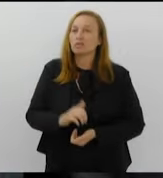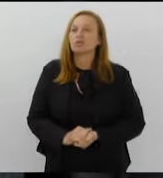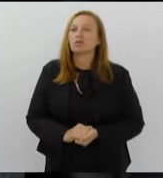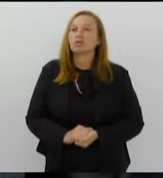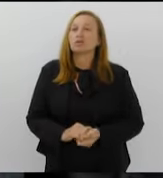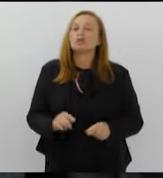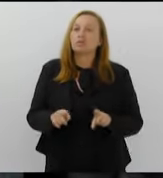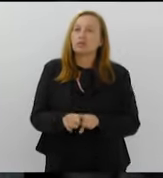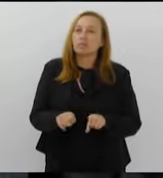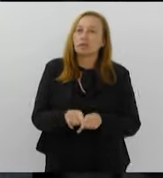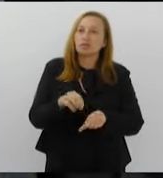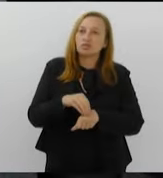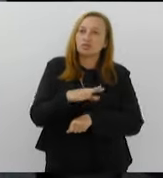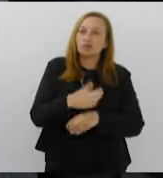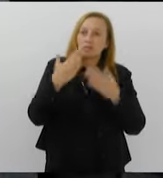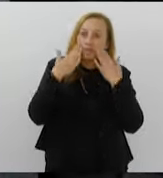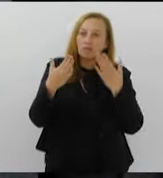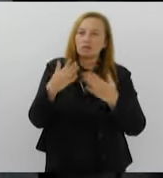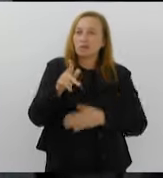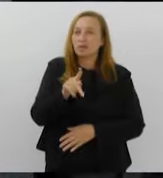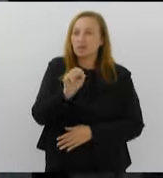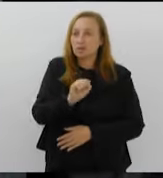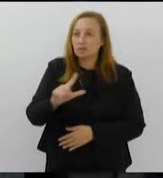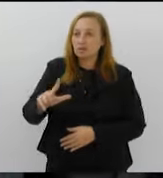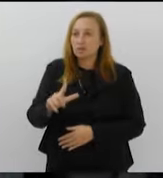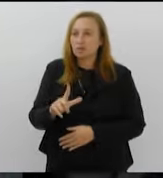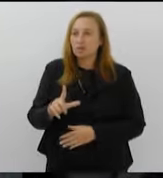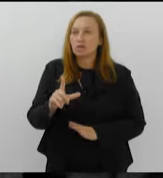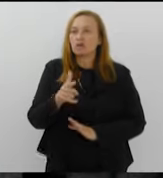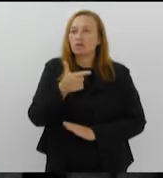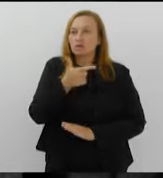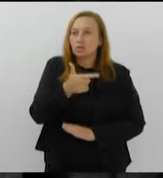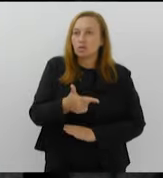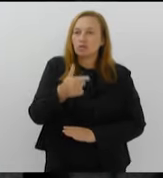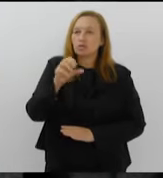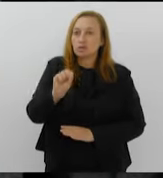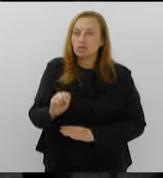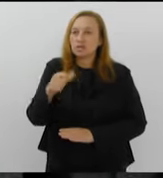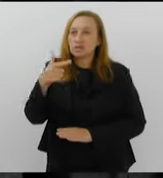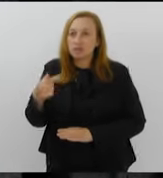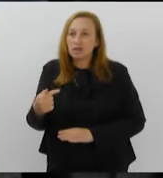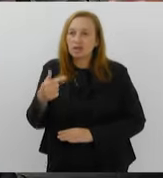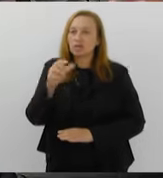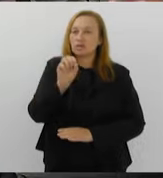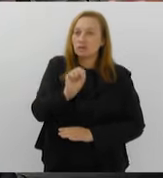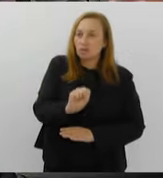17-21 e ao destaque apresentado pelo PSOL na emenda 287 ou 285?